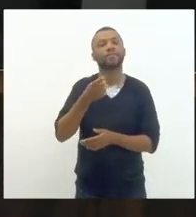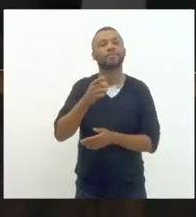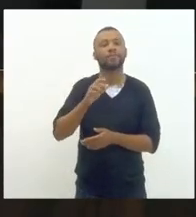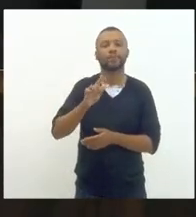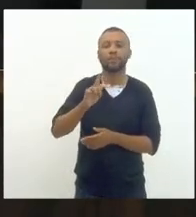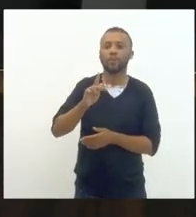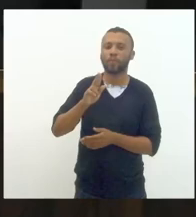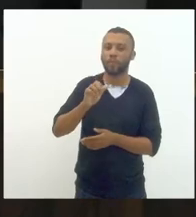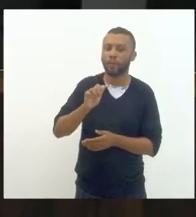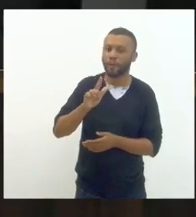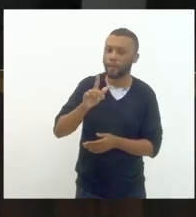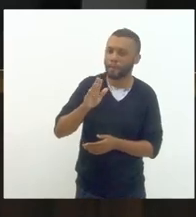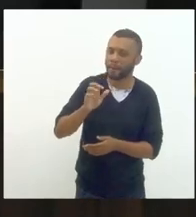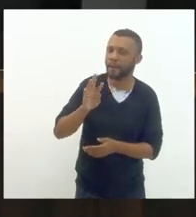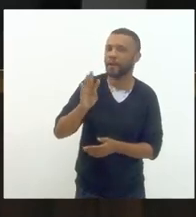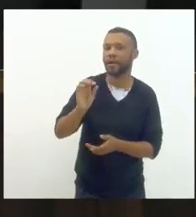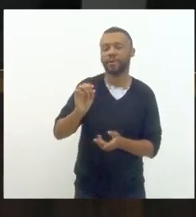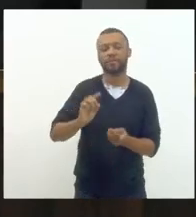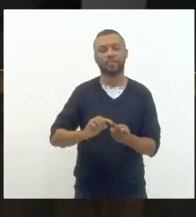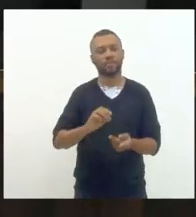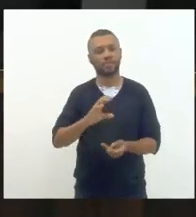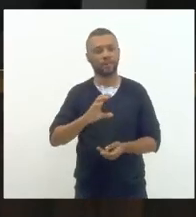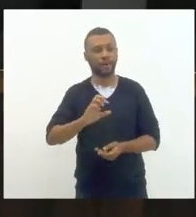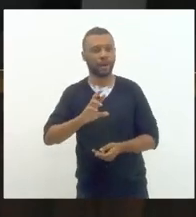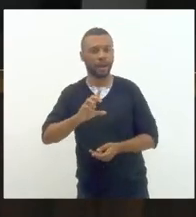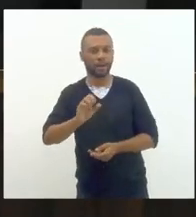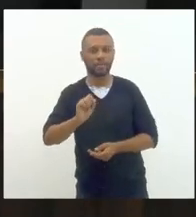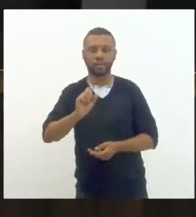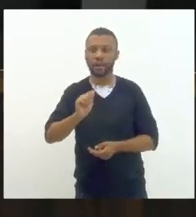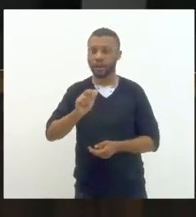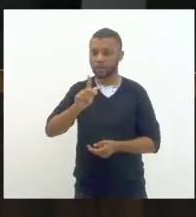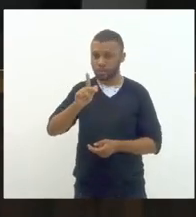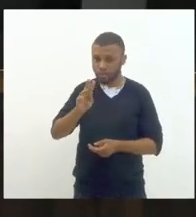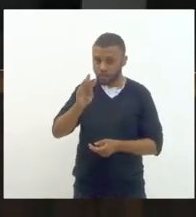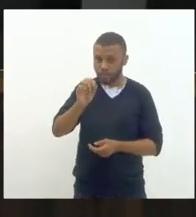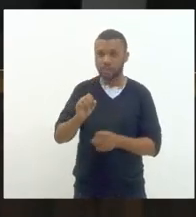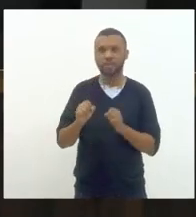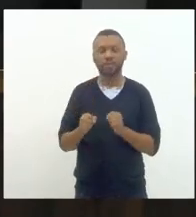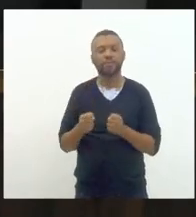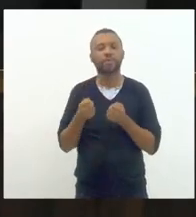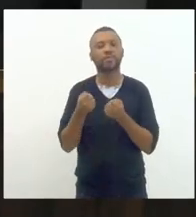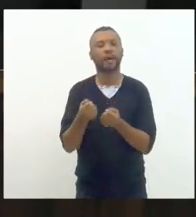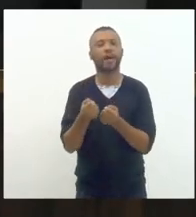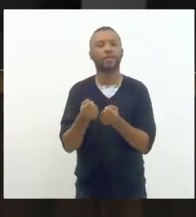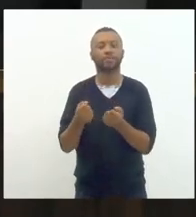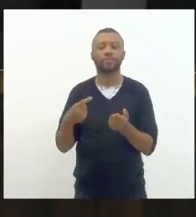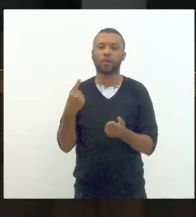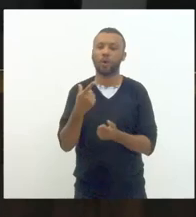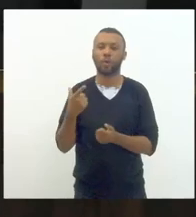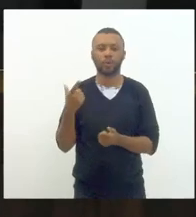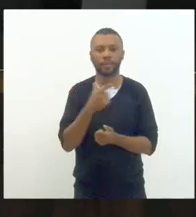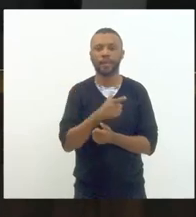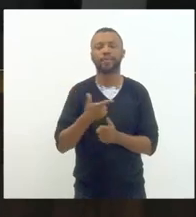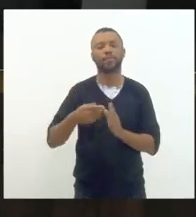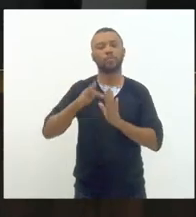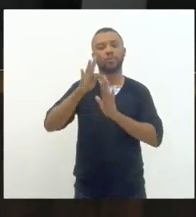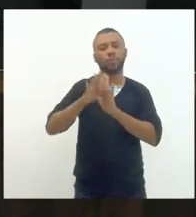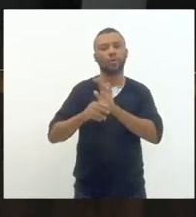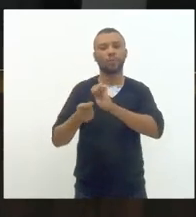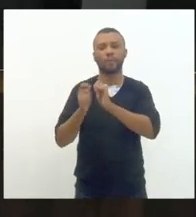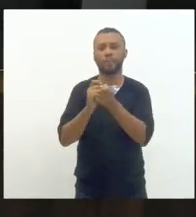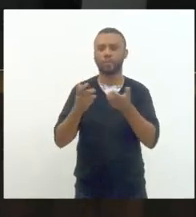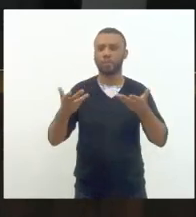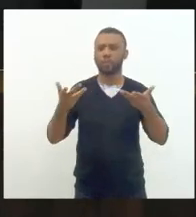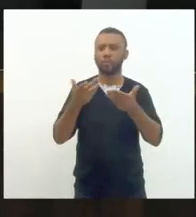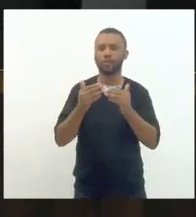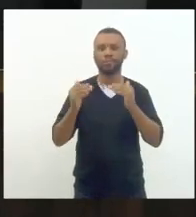deputado Carlos Augusto, que muito se esforçaram para que pudéssemos fazer um texto tão equânime,